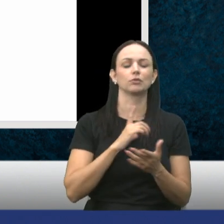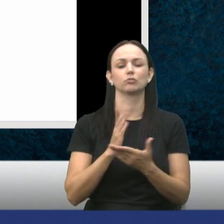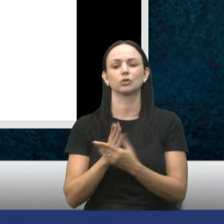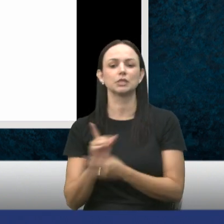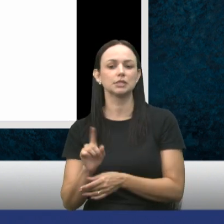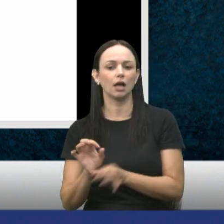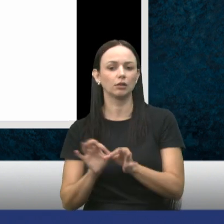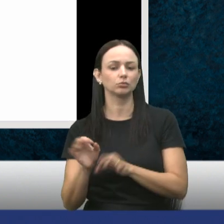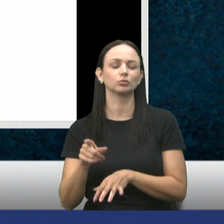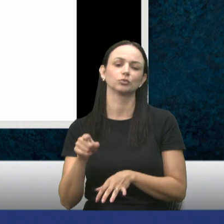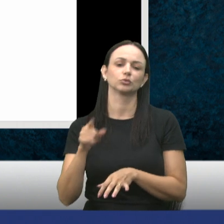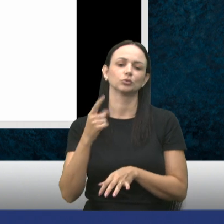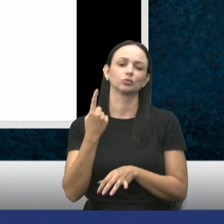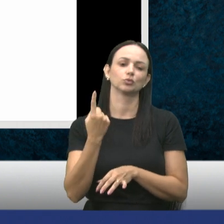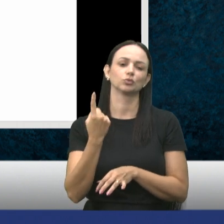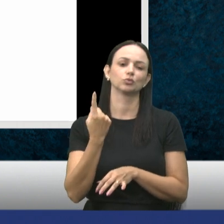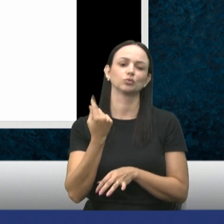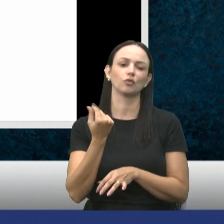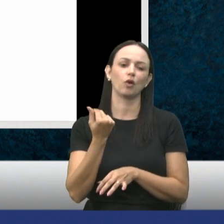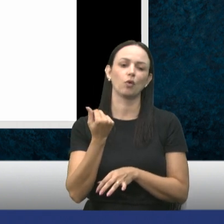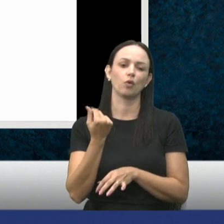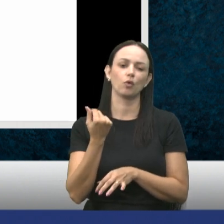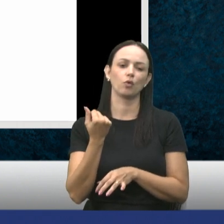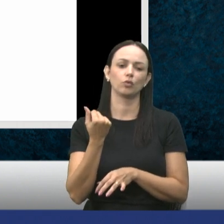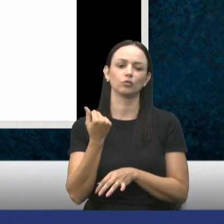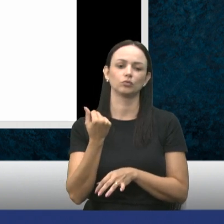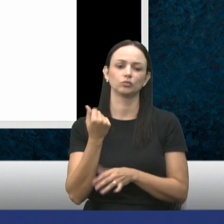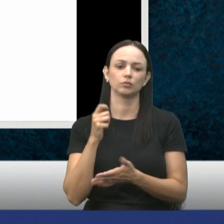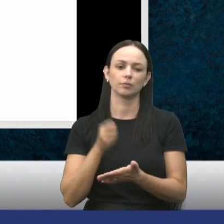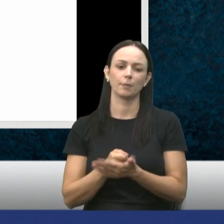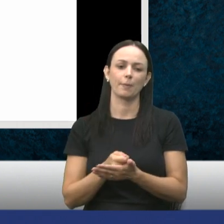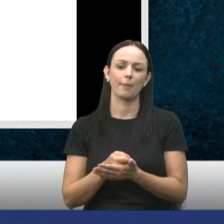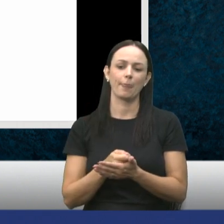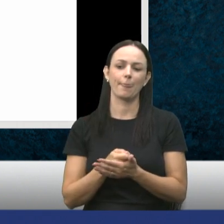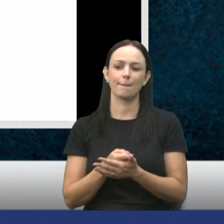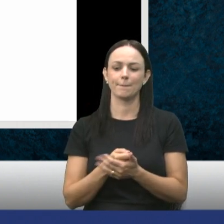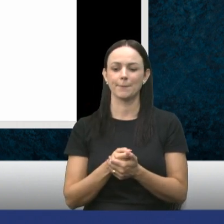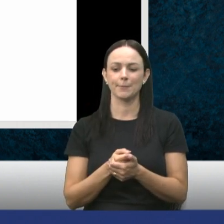processados ficou um saldo a pagar de